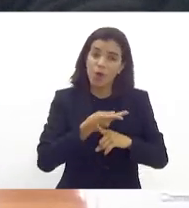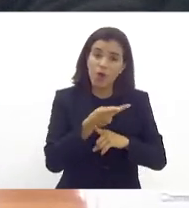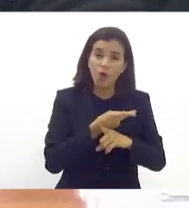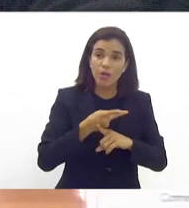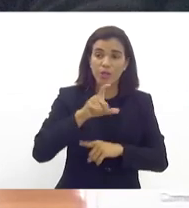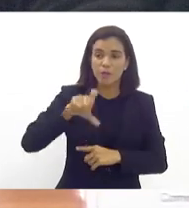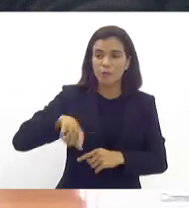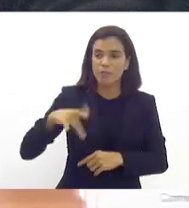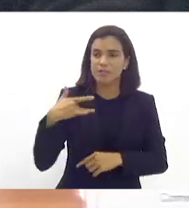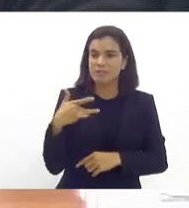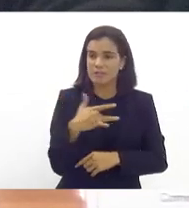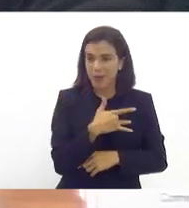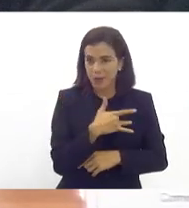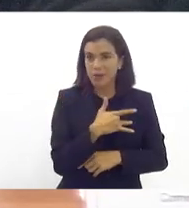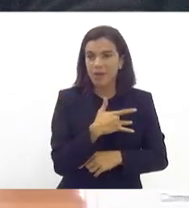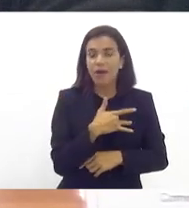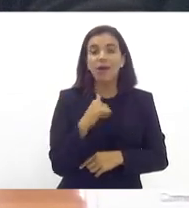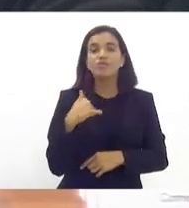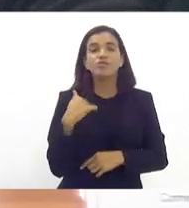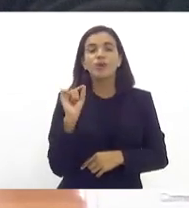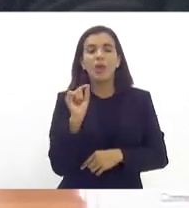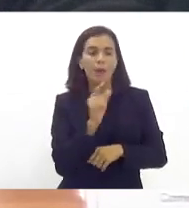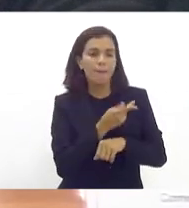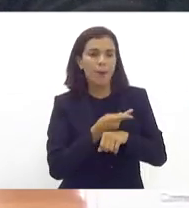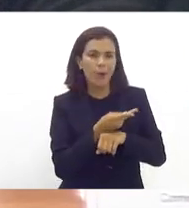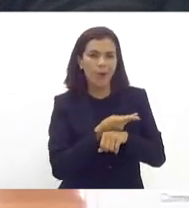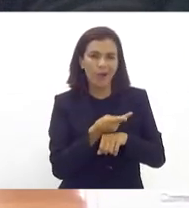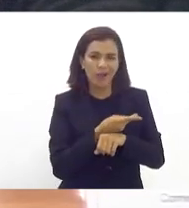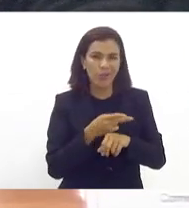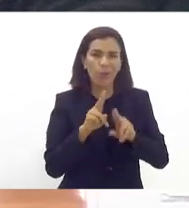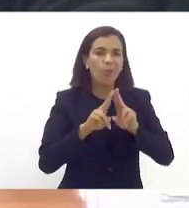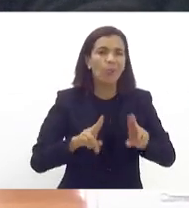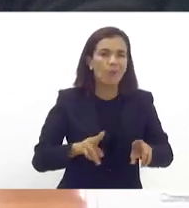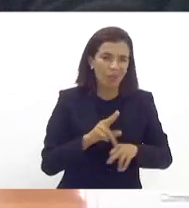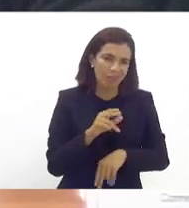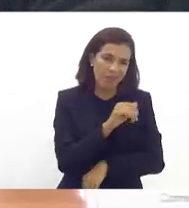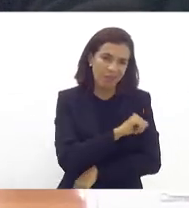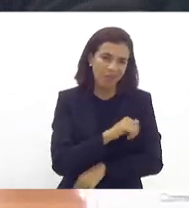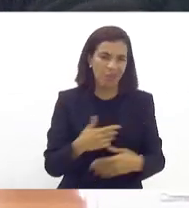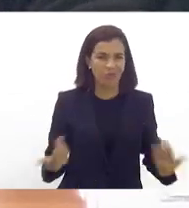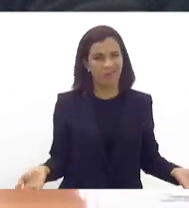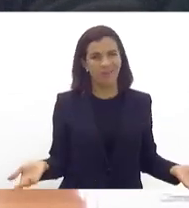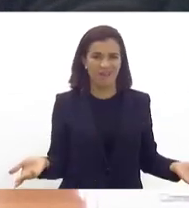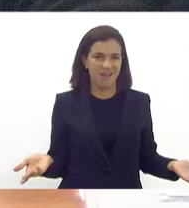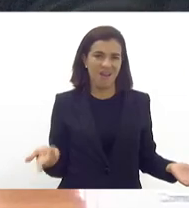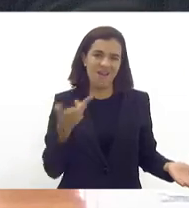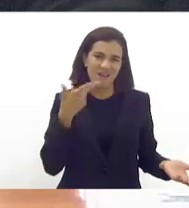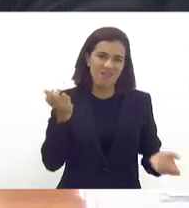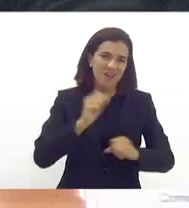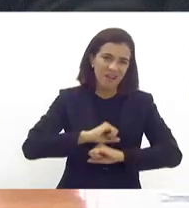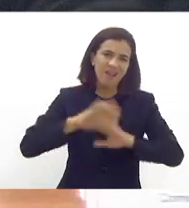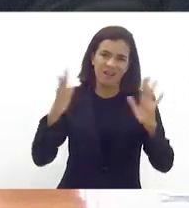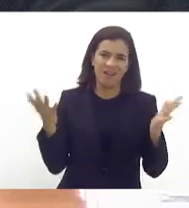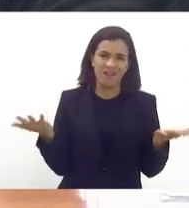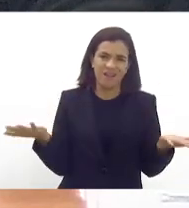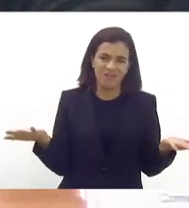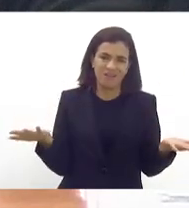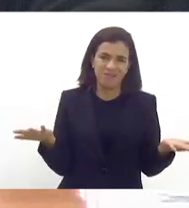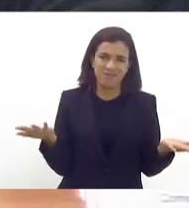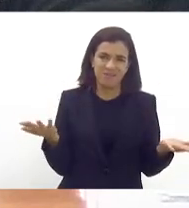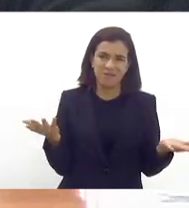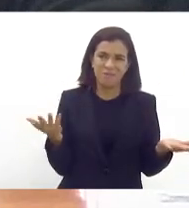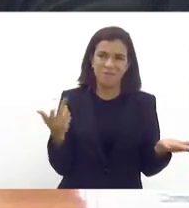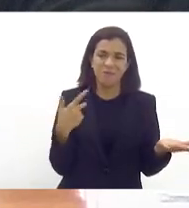atendimento a gente tá averiguando o que tá acontecendo com a Unimed de Rio então assim falando bem claro Só para pra gente fazer uma